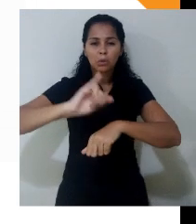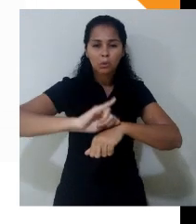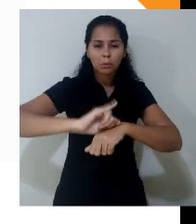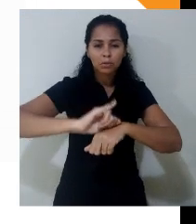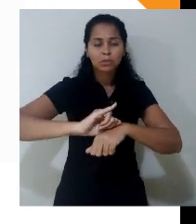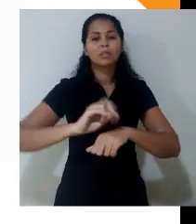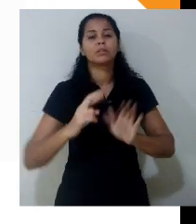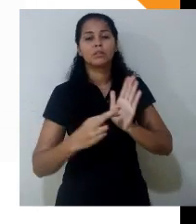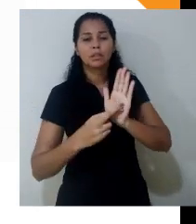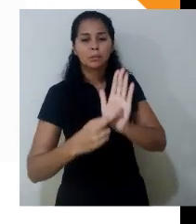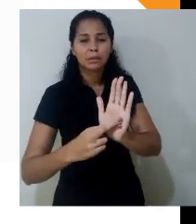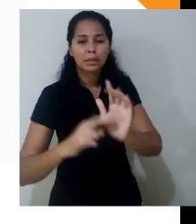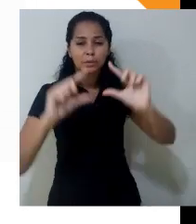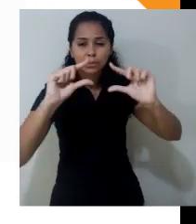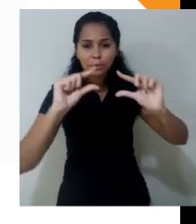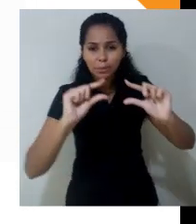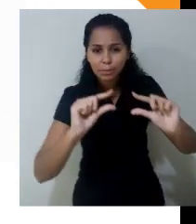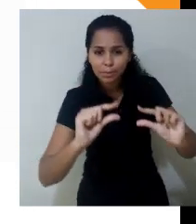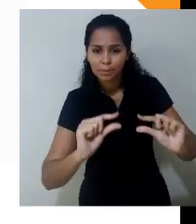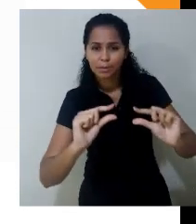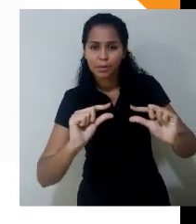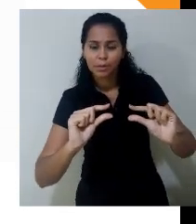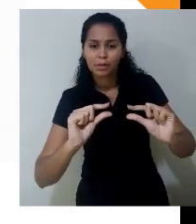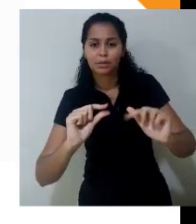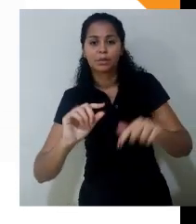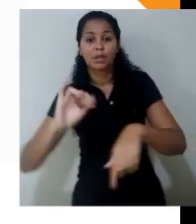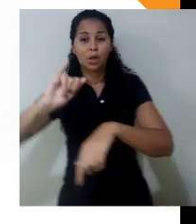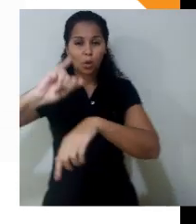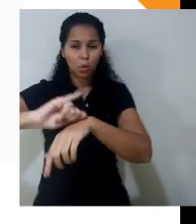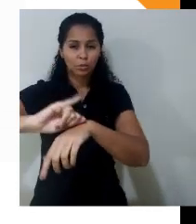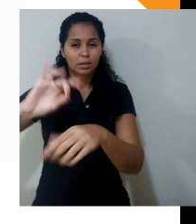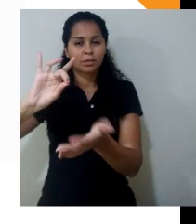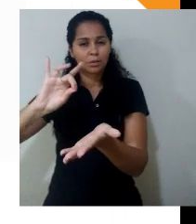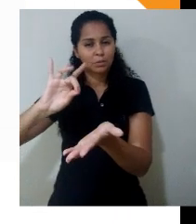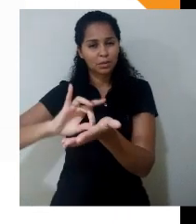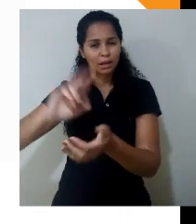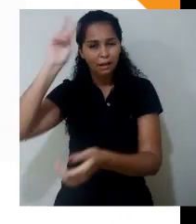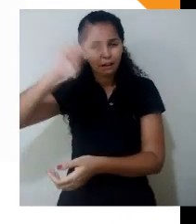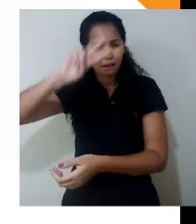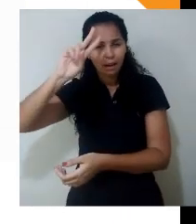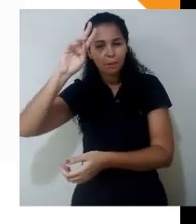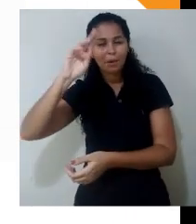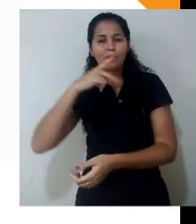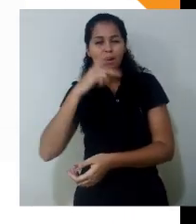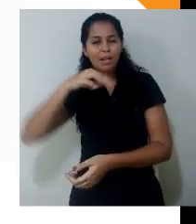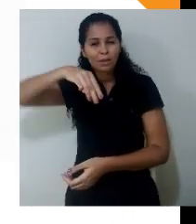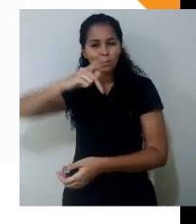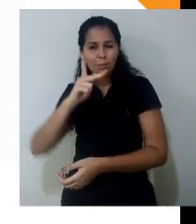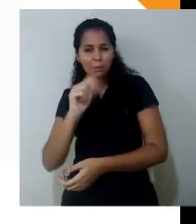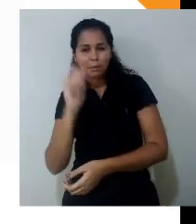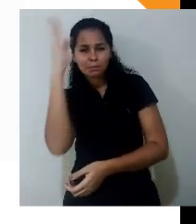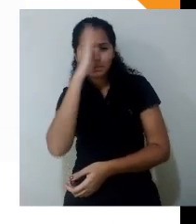representado que era muito menor, né, do que meu objeto real. Lembram no caso do mapa do Brasil? Eu pego